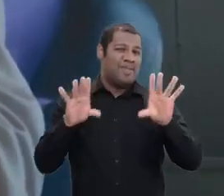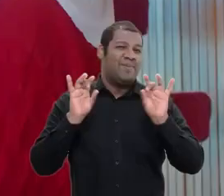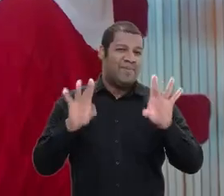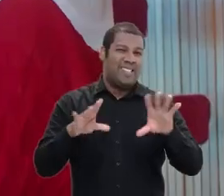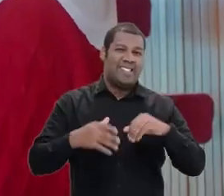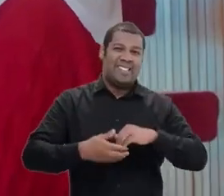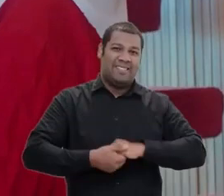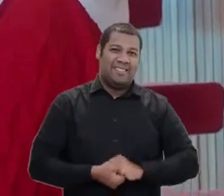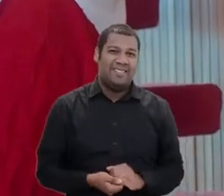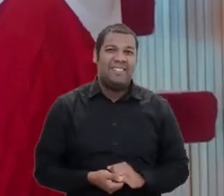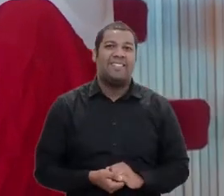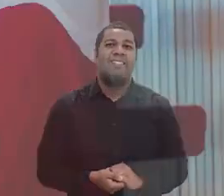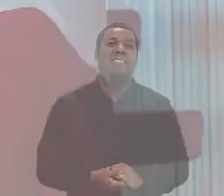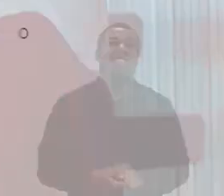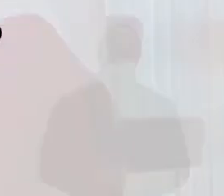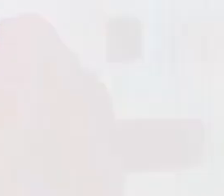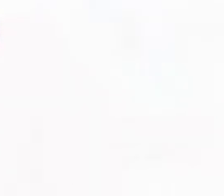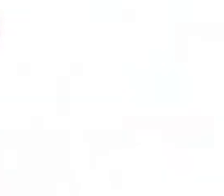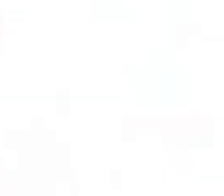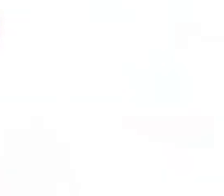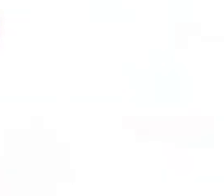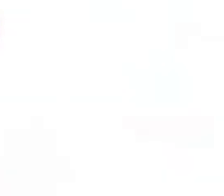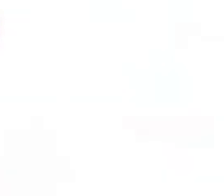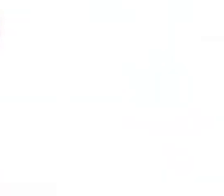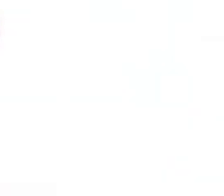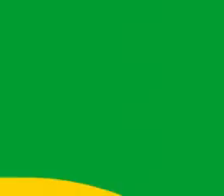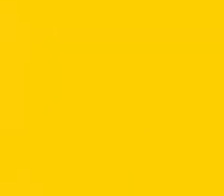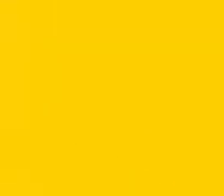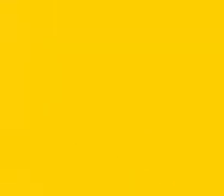Luiz Inácio Lula da Silva.